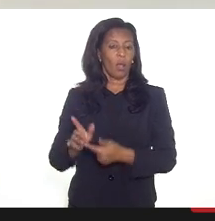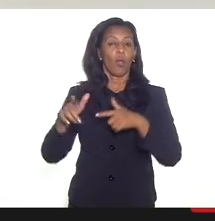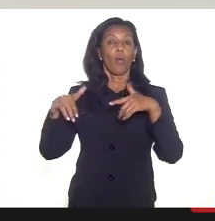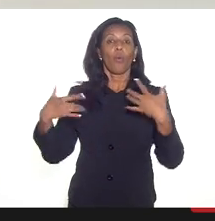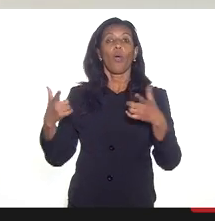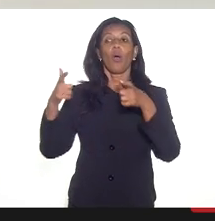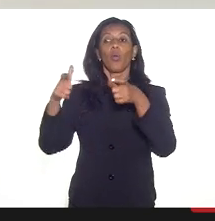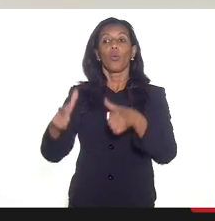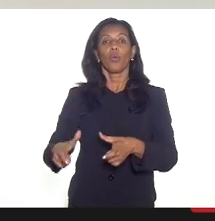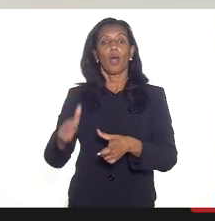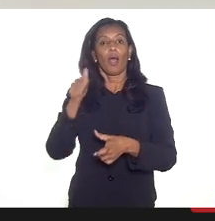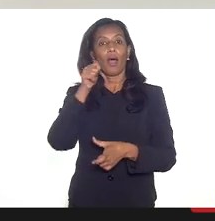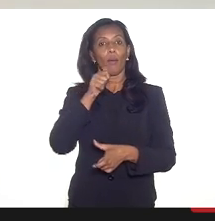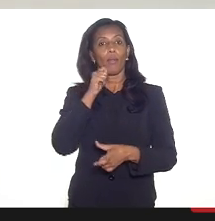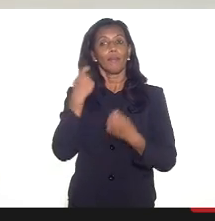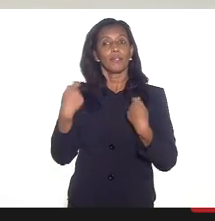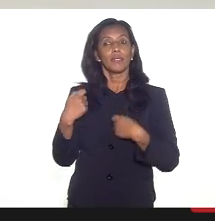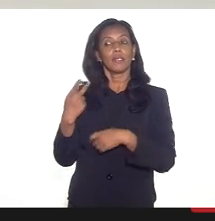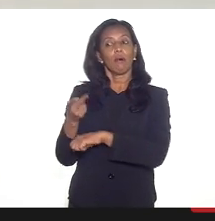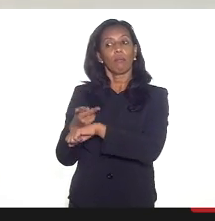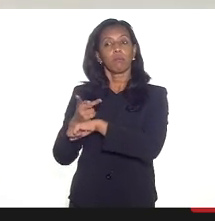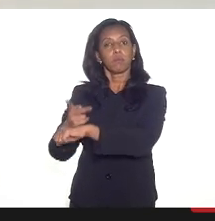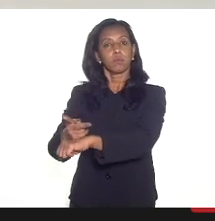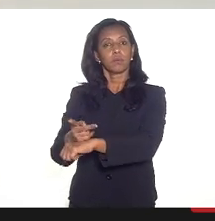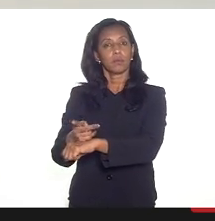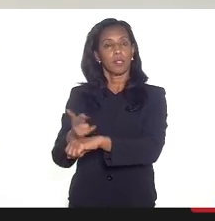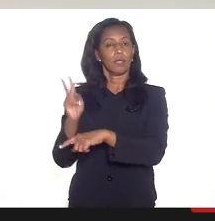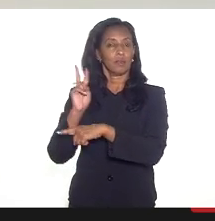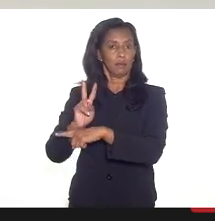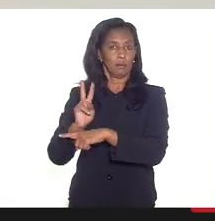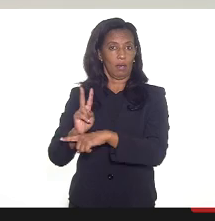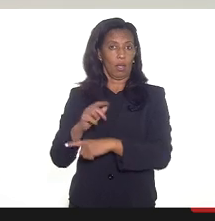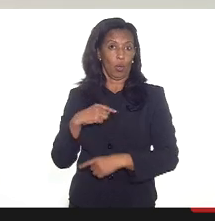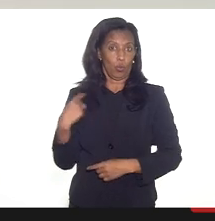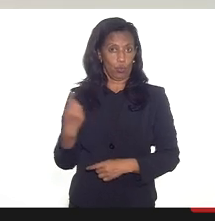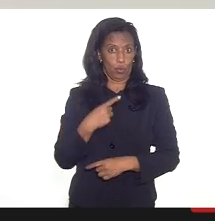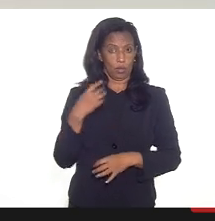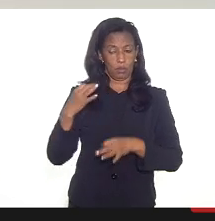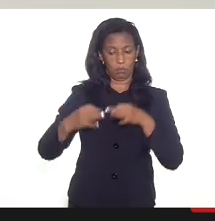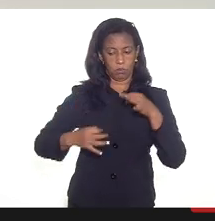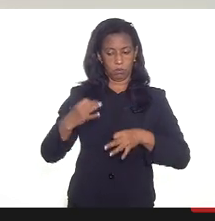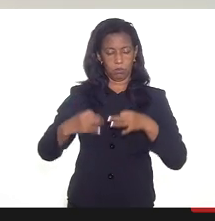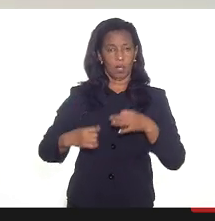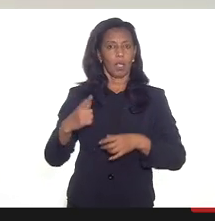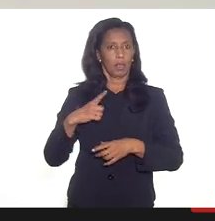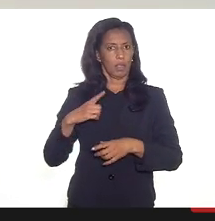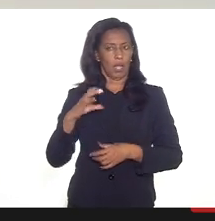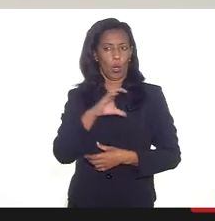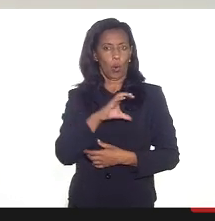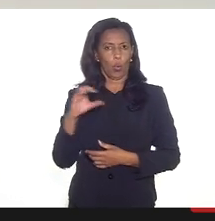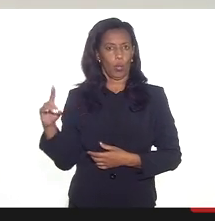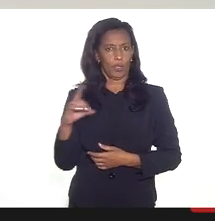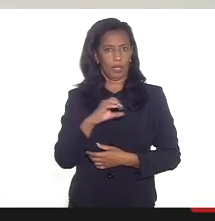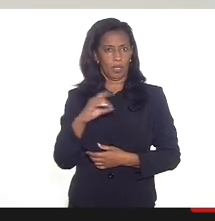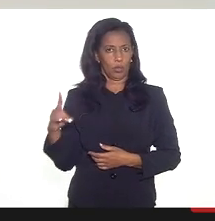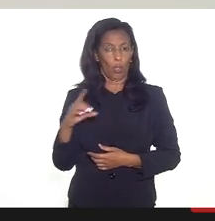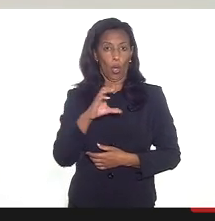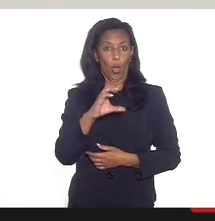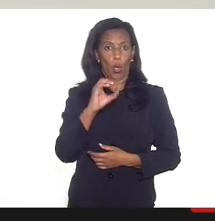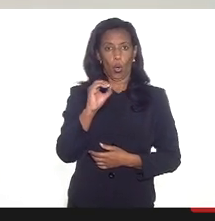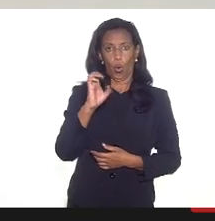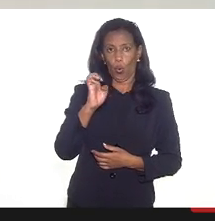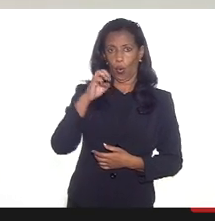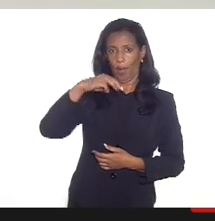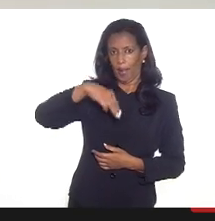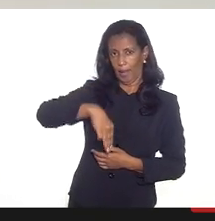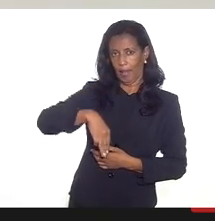mulher precisa procurar para se proteger. O nosso tribunal, ele tem uma coordenadoria especializada em violência contra a mulher, que é a COEM,